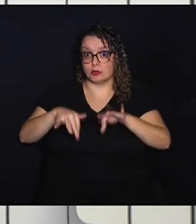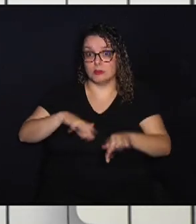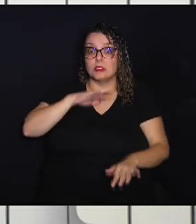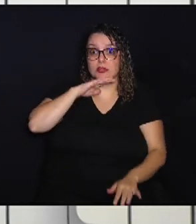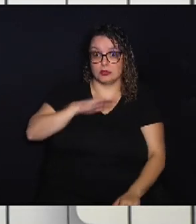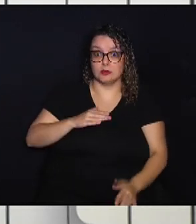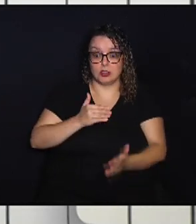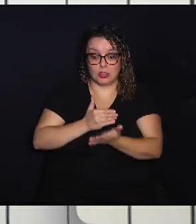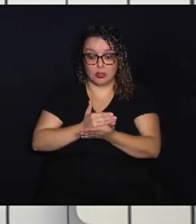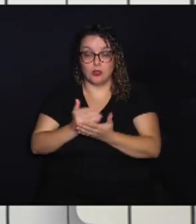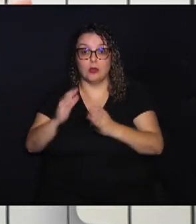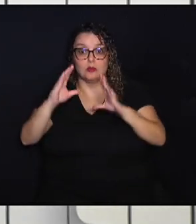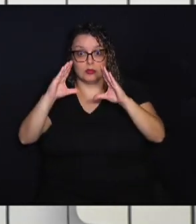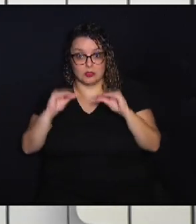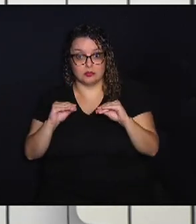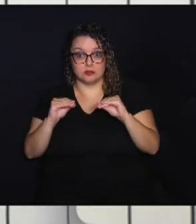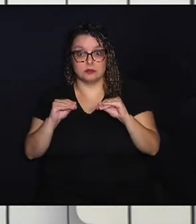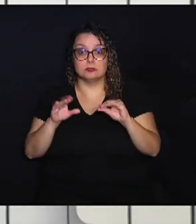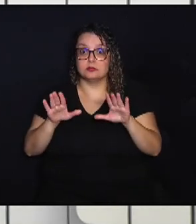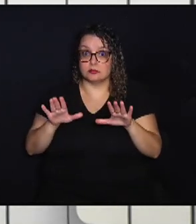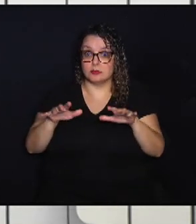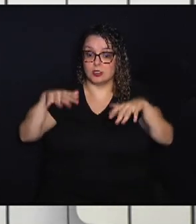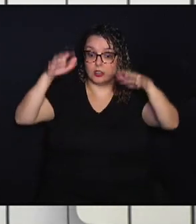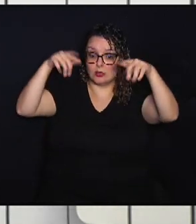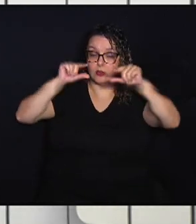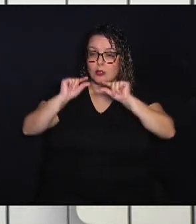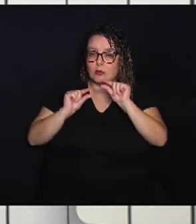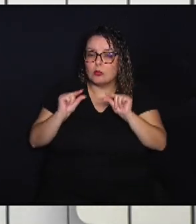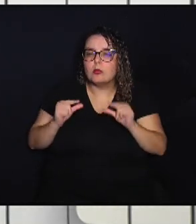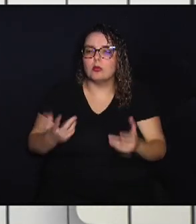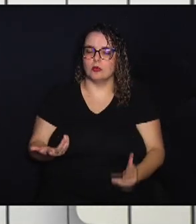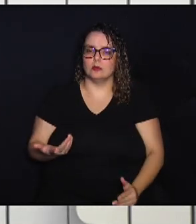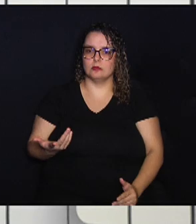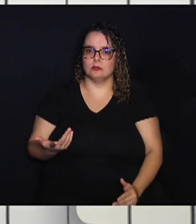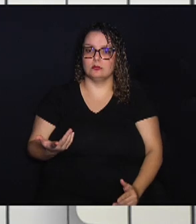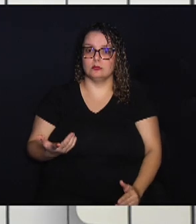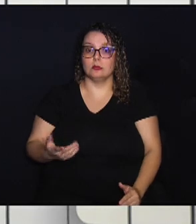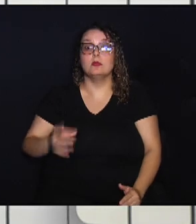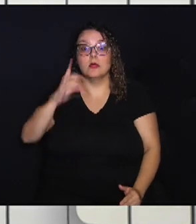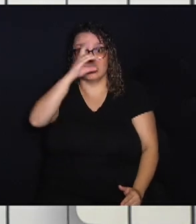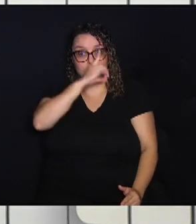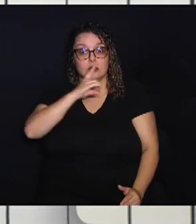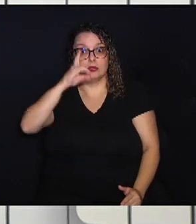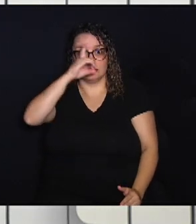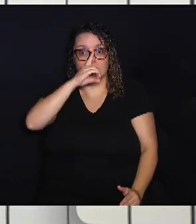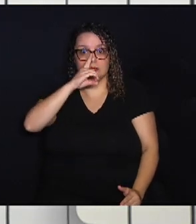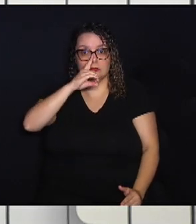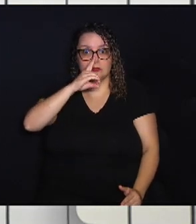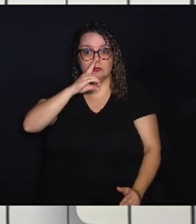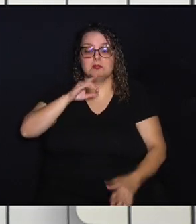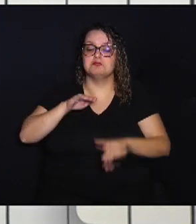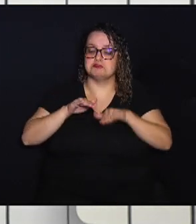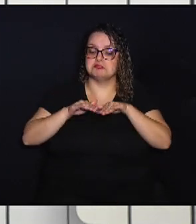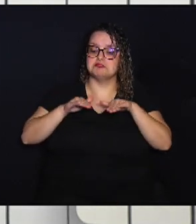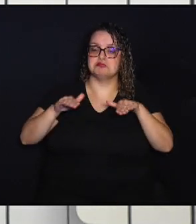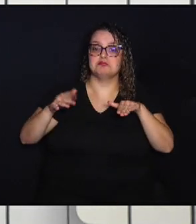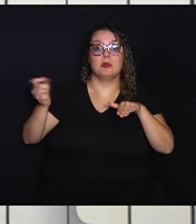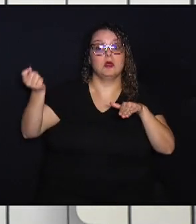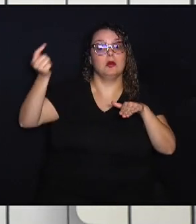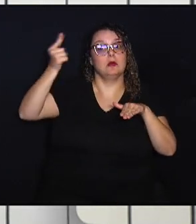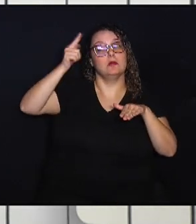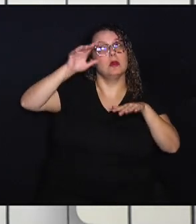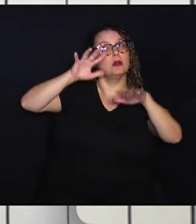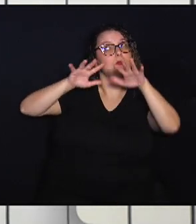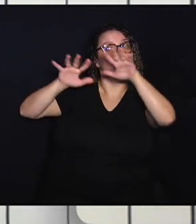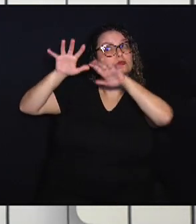e início da noite, mas se cair em pequena quantidade. Para o domingo, dia estável, sol aparecendo